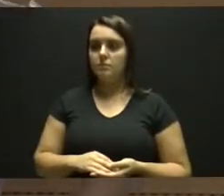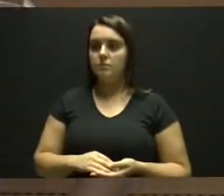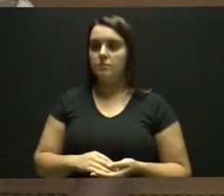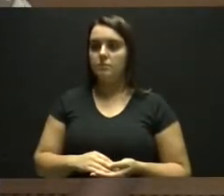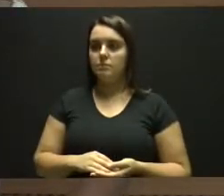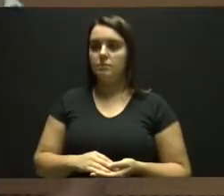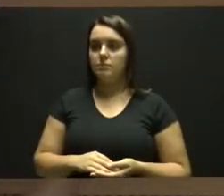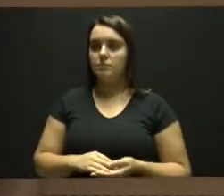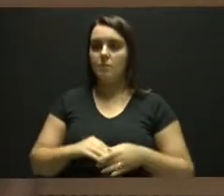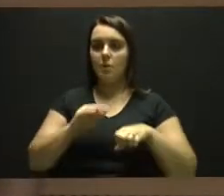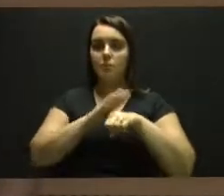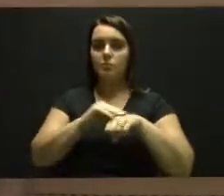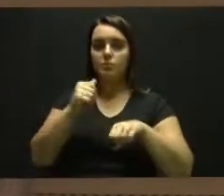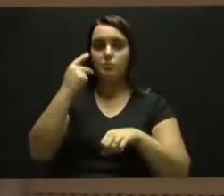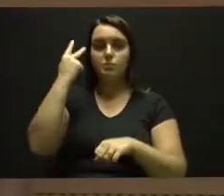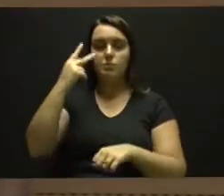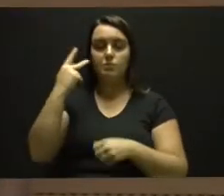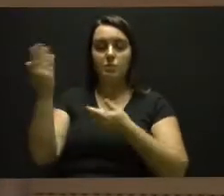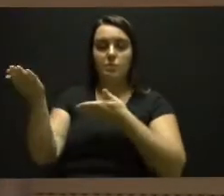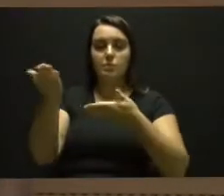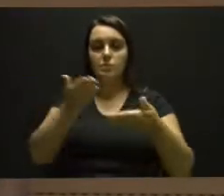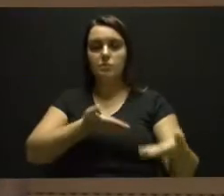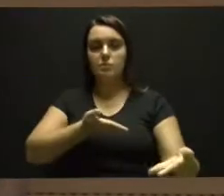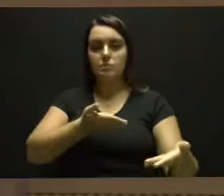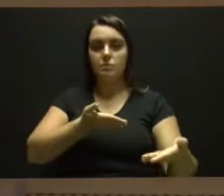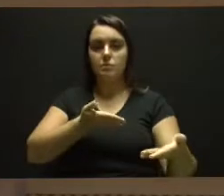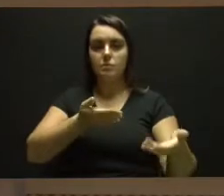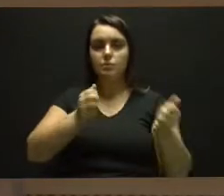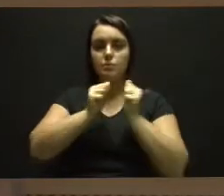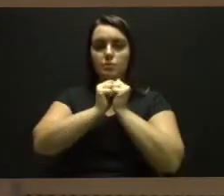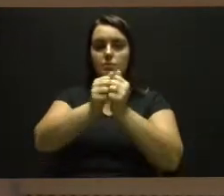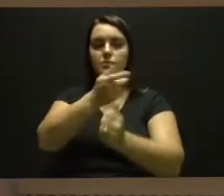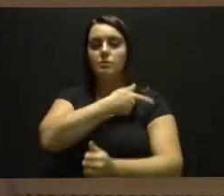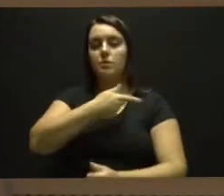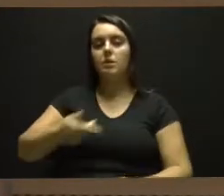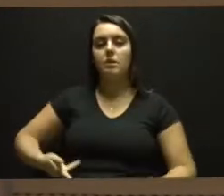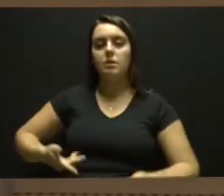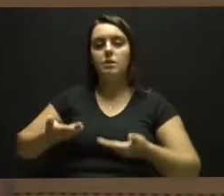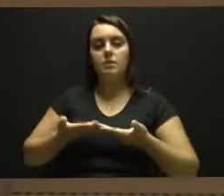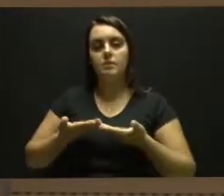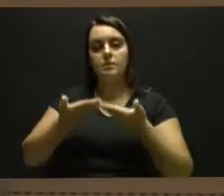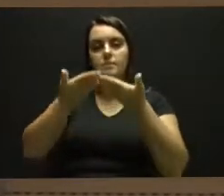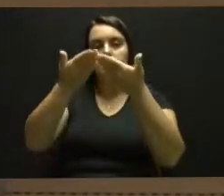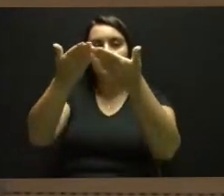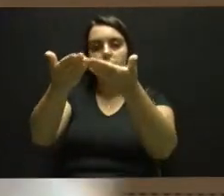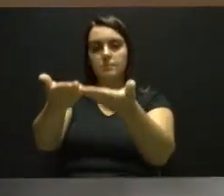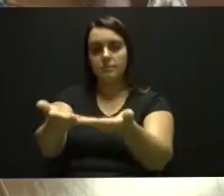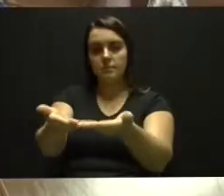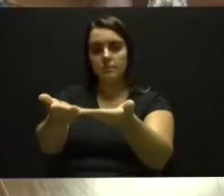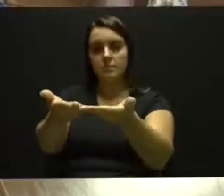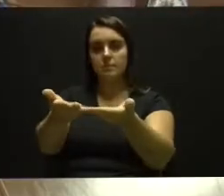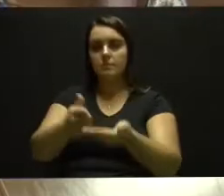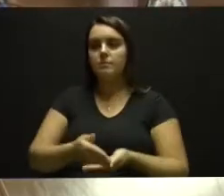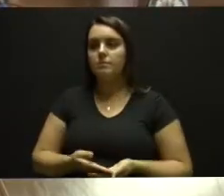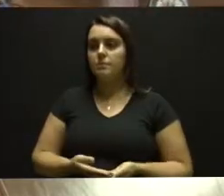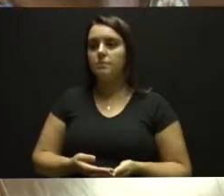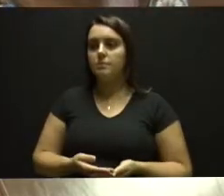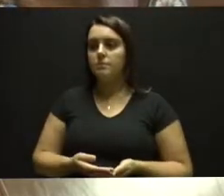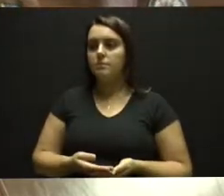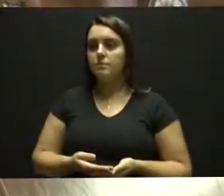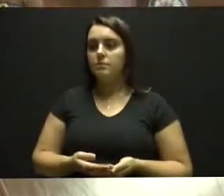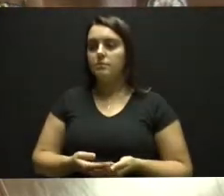convido os vereadores para juntamente com esta presidência proceder à entrega da homenagem a nossa miss lenda oliveira